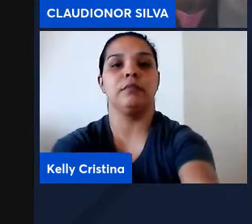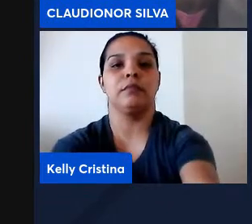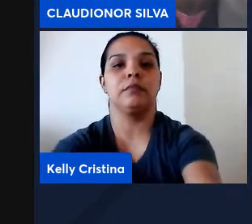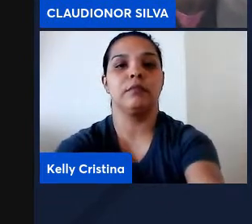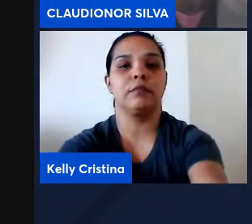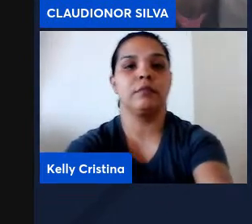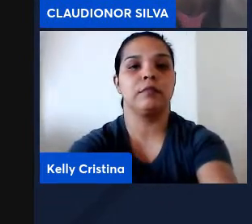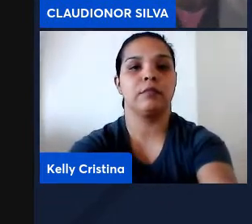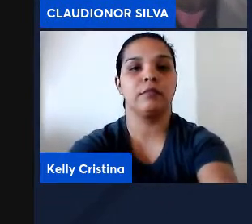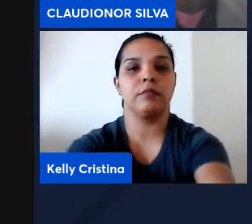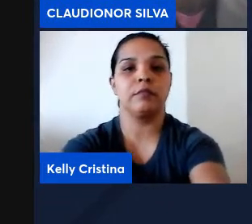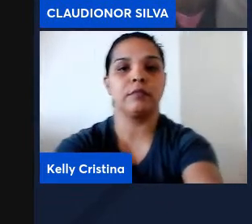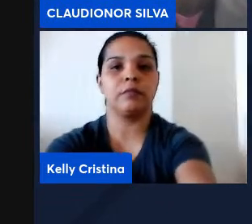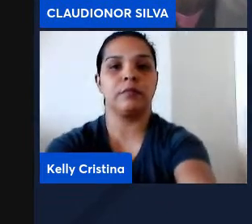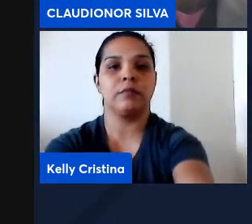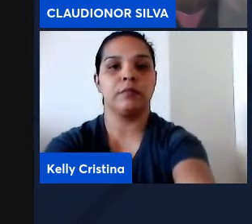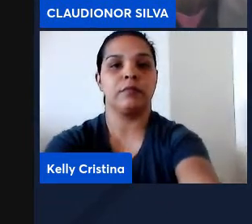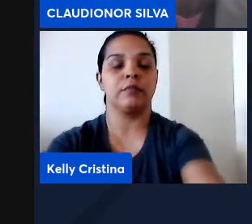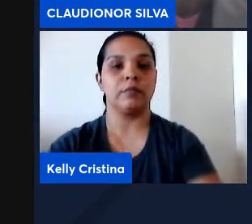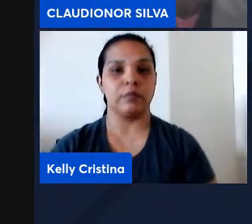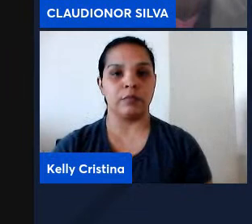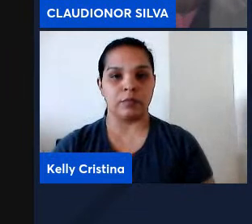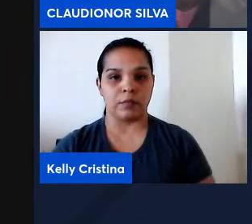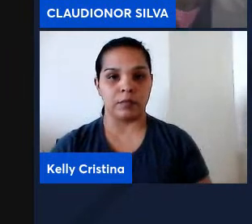Obrigado, professor Dr. Robério.